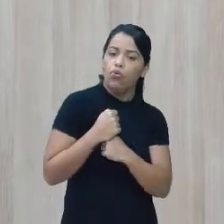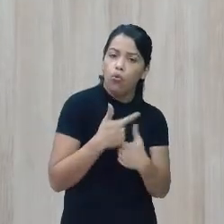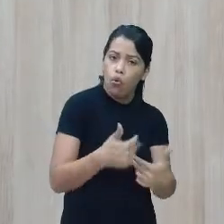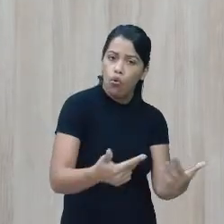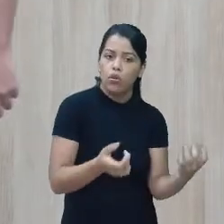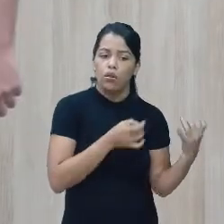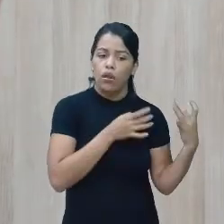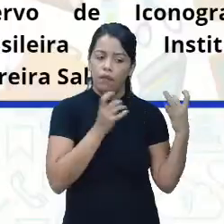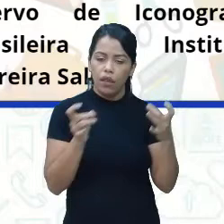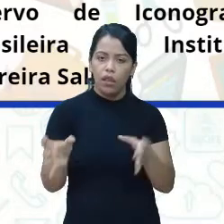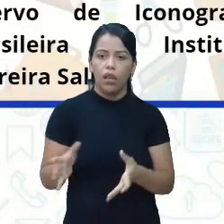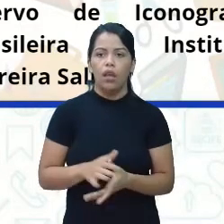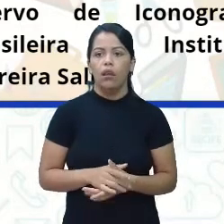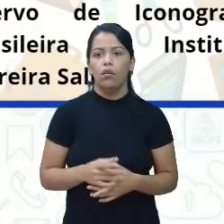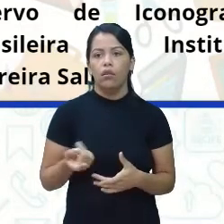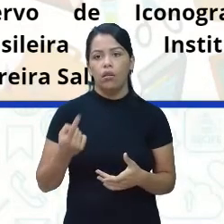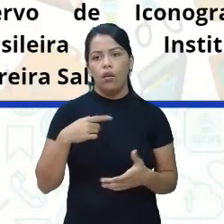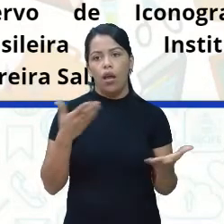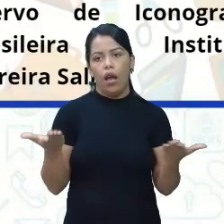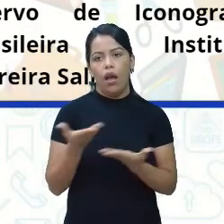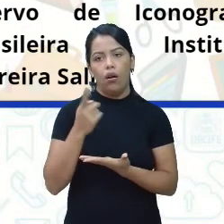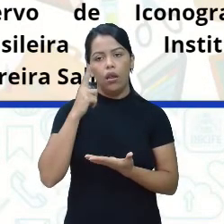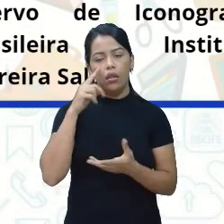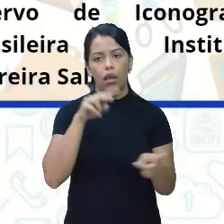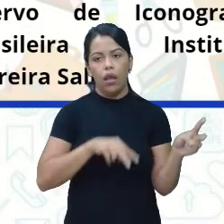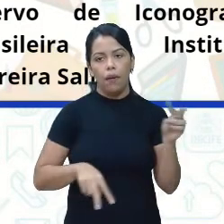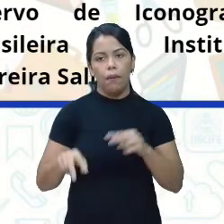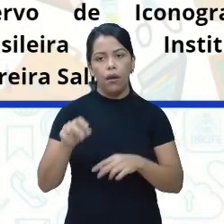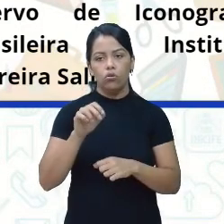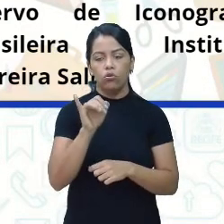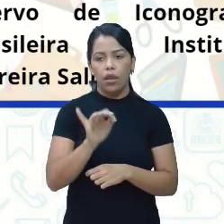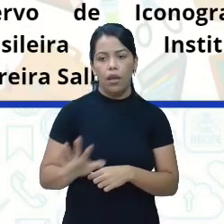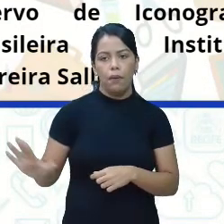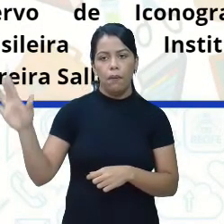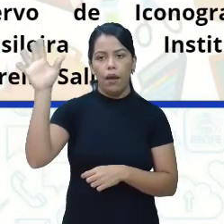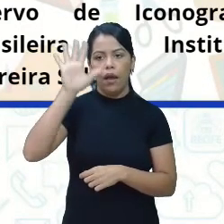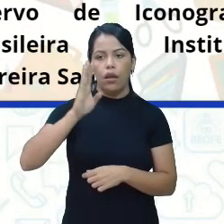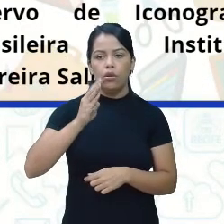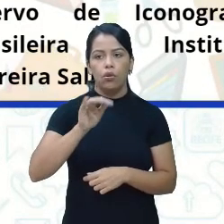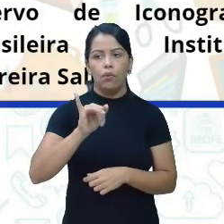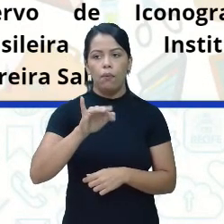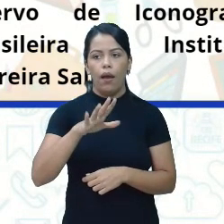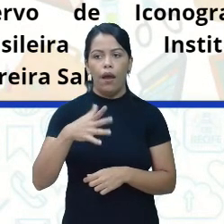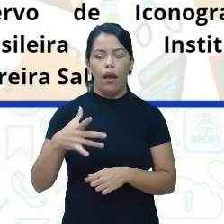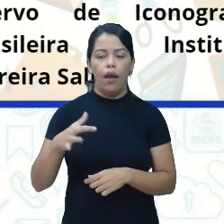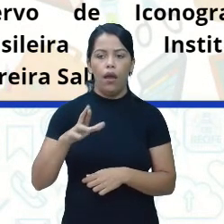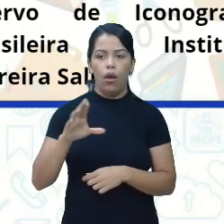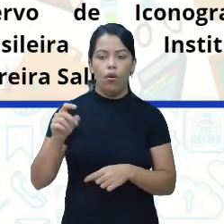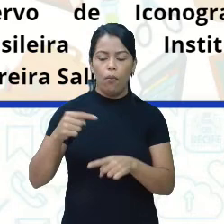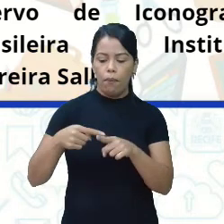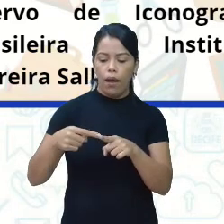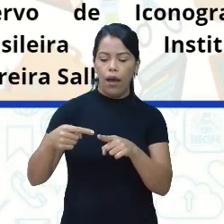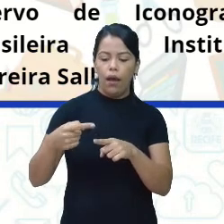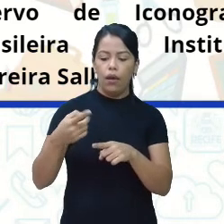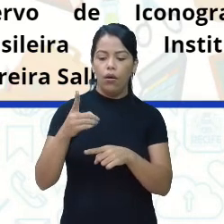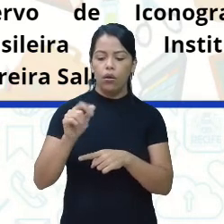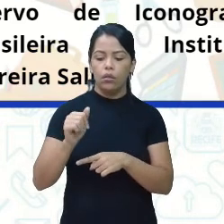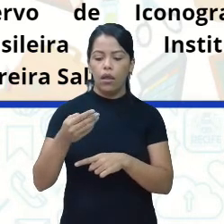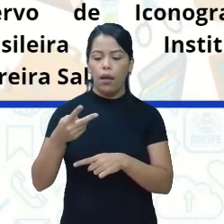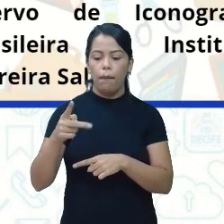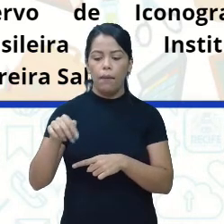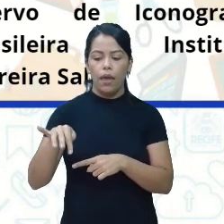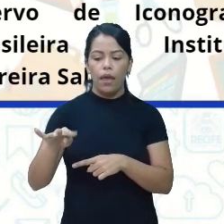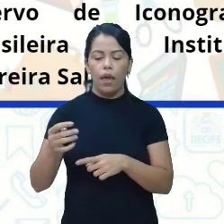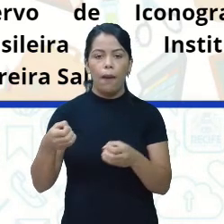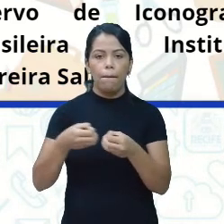etc. Aqui a gente tem uma vista do Pátio da Penha, né, perto ali do que hoje, em frente à Basílica da Penha, perto do mercado de São